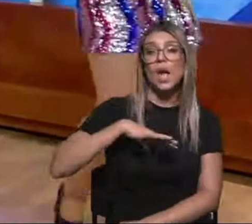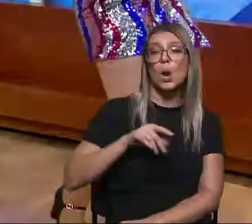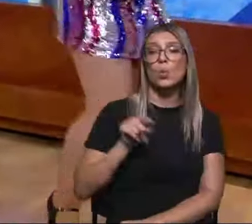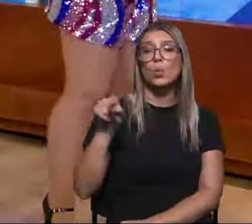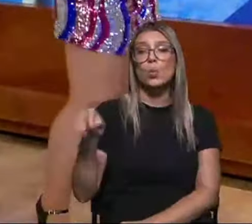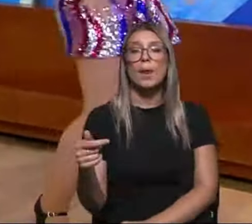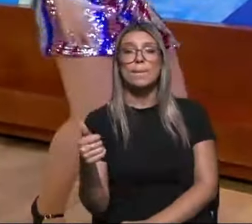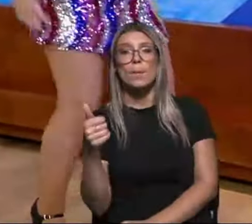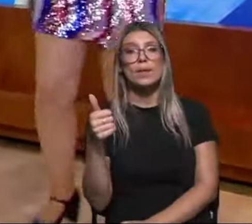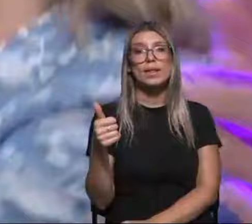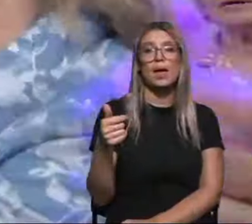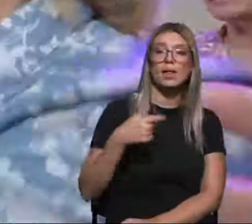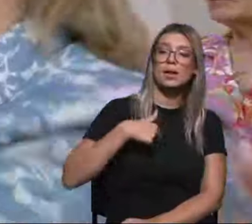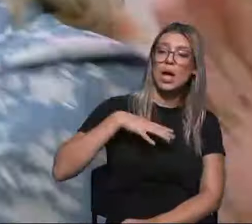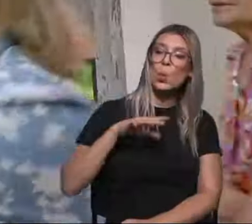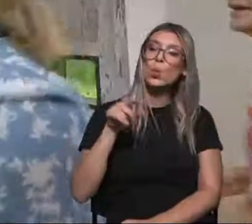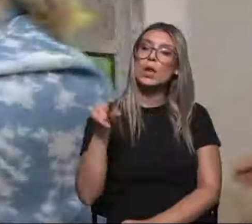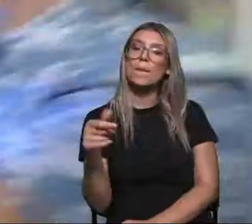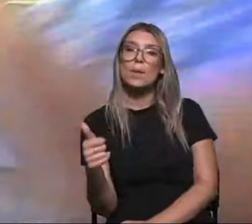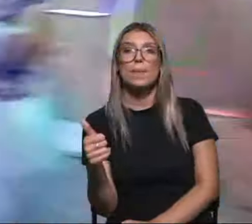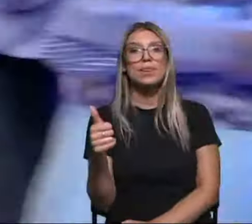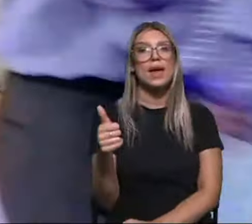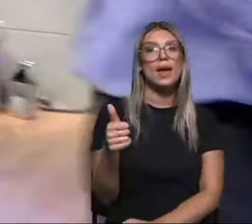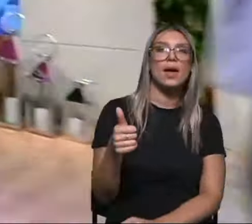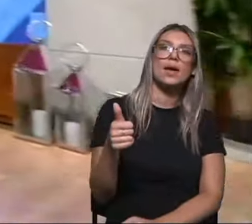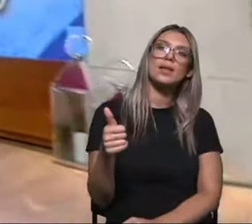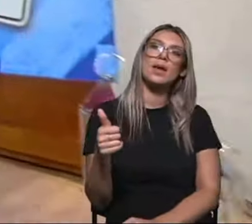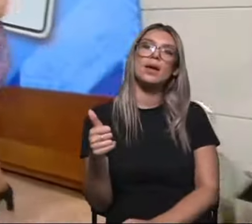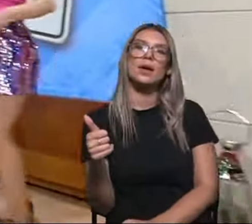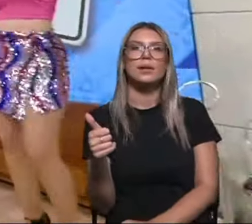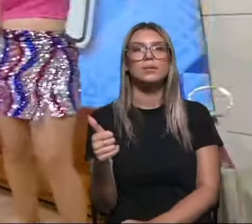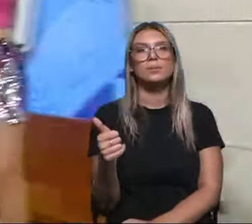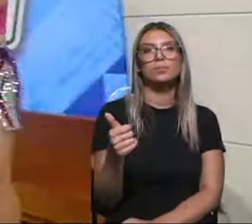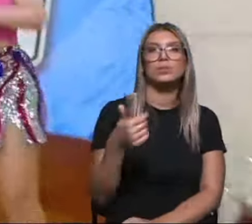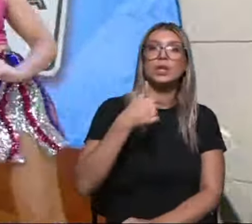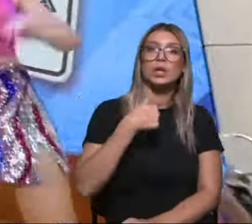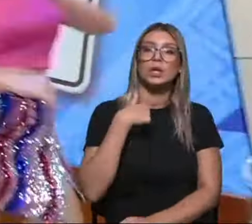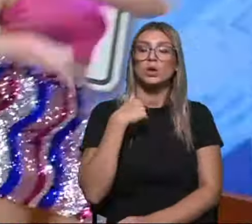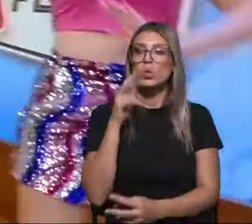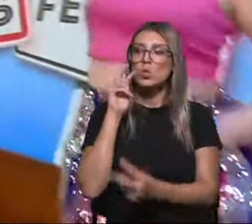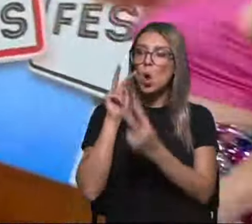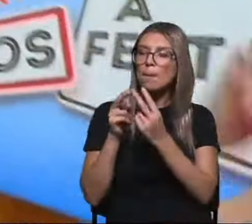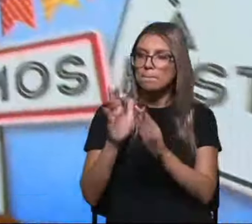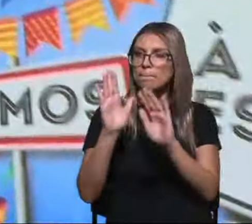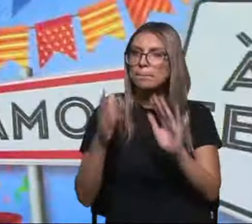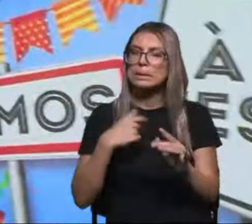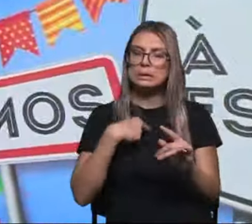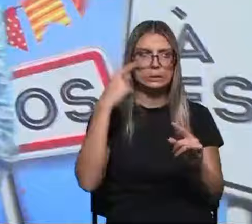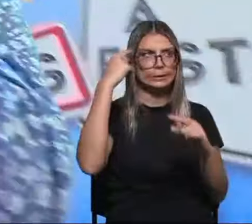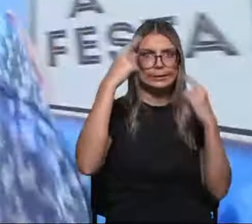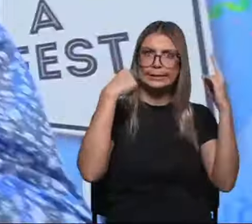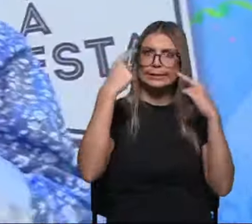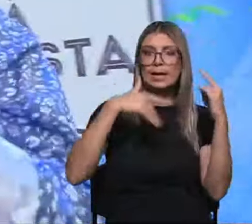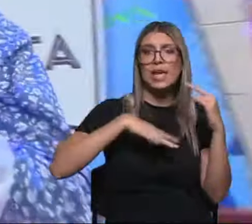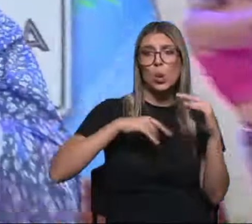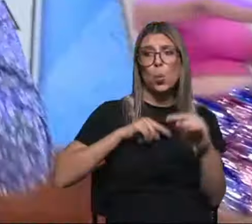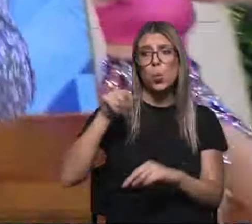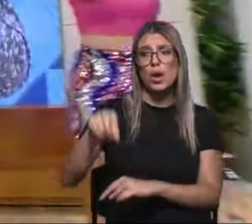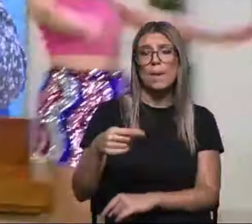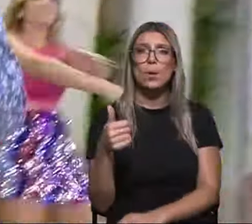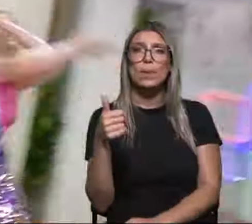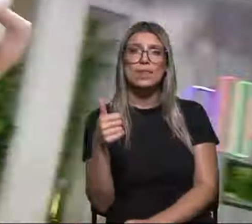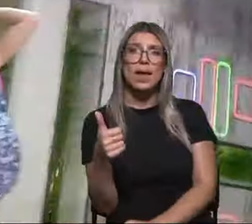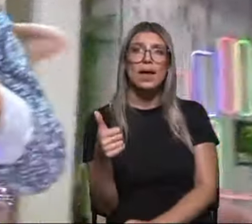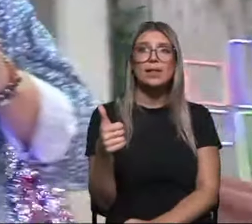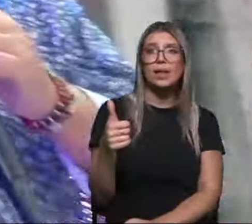dela, quero ir à boba dela. Eu vou ter que encontrar, já começa a delirar. Quero ir à boba